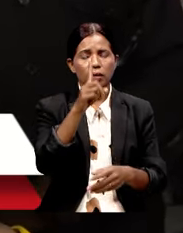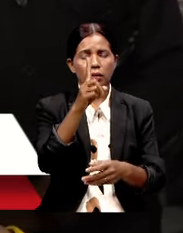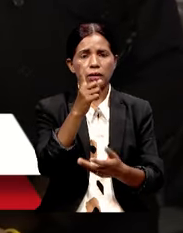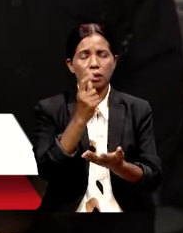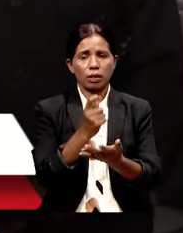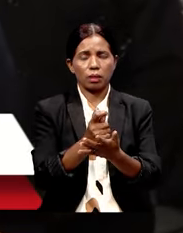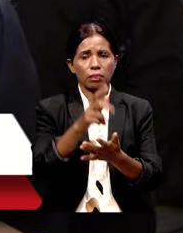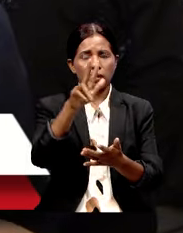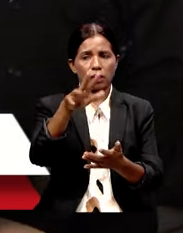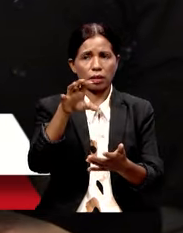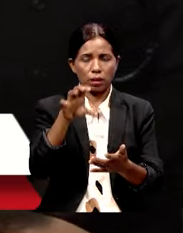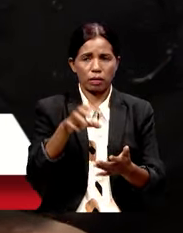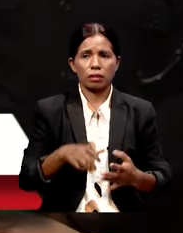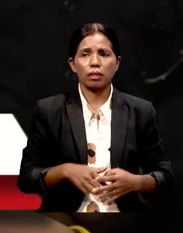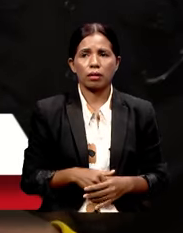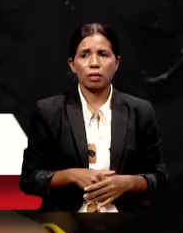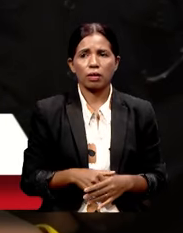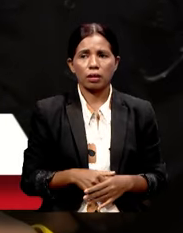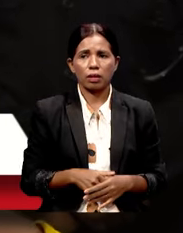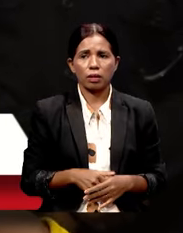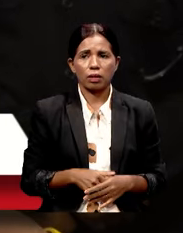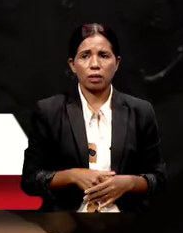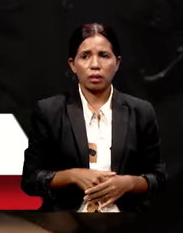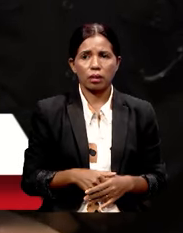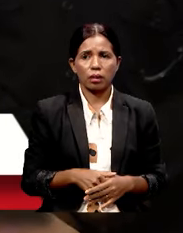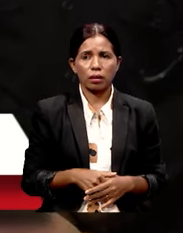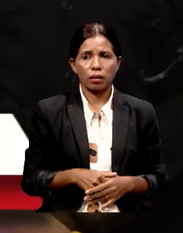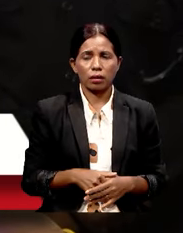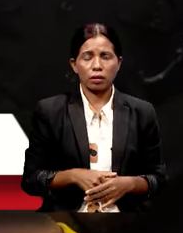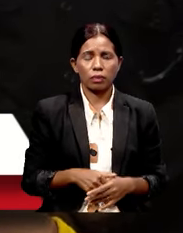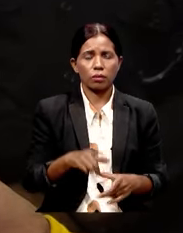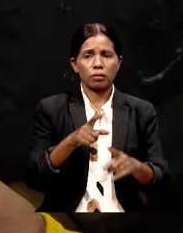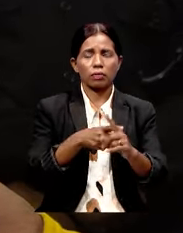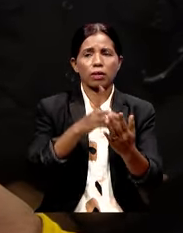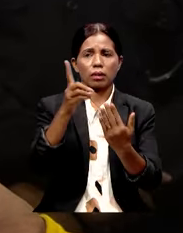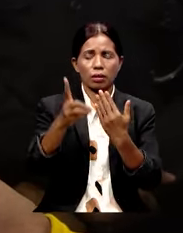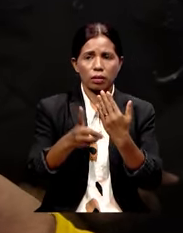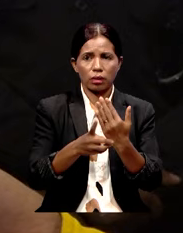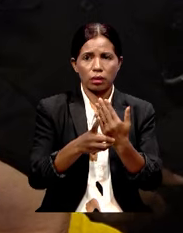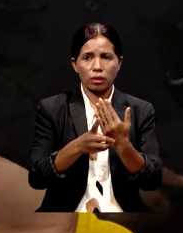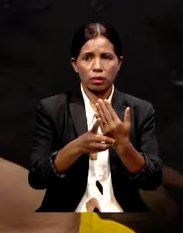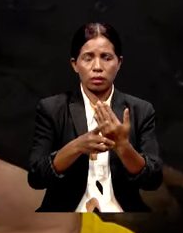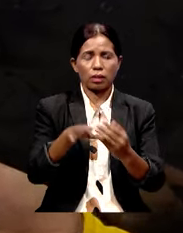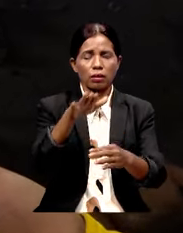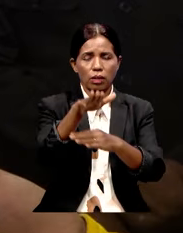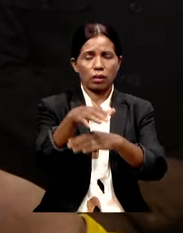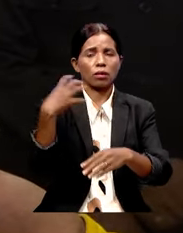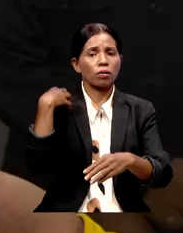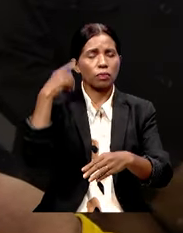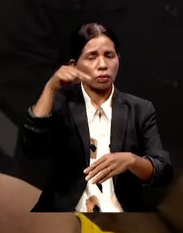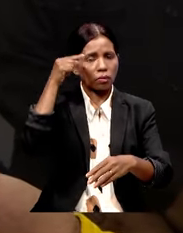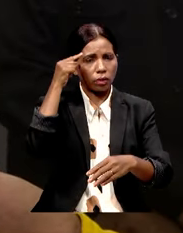1300 e tal, máximo, entendeu? 17 de dezembro, locais a Palácio do Governo.